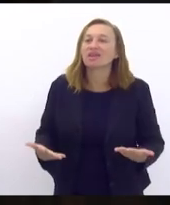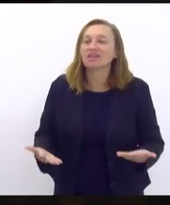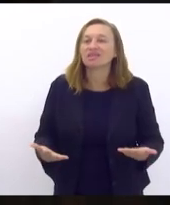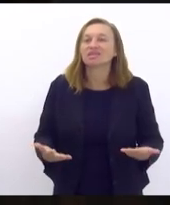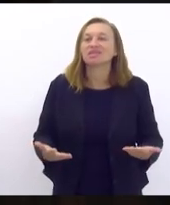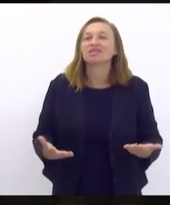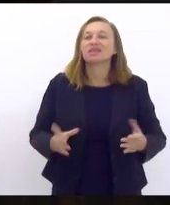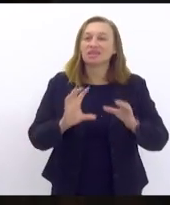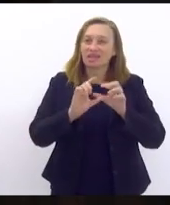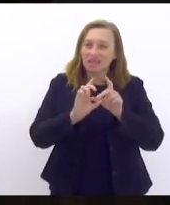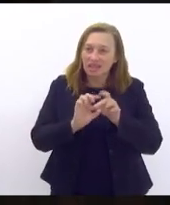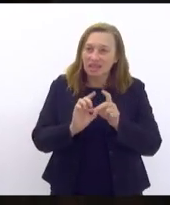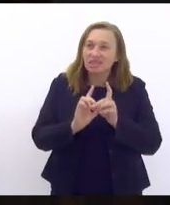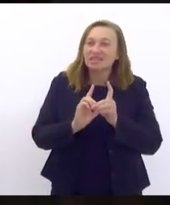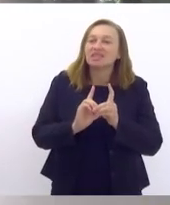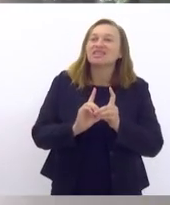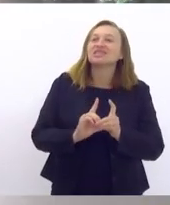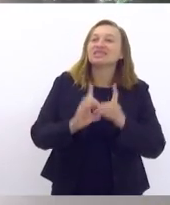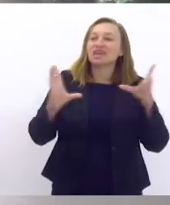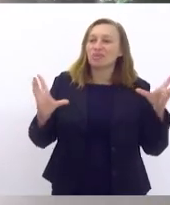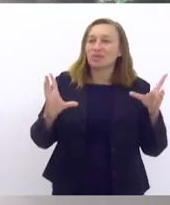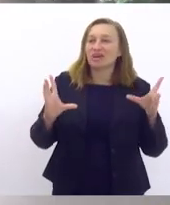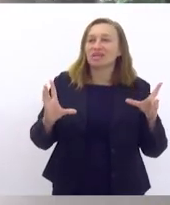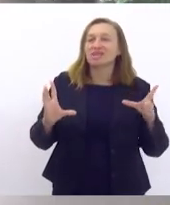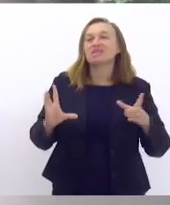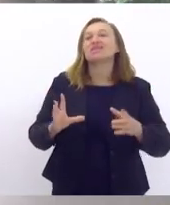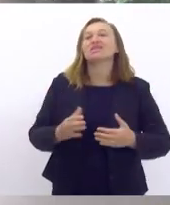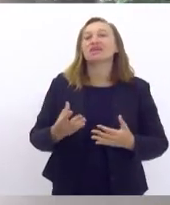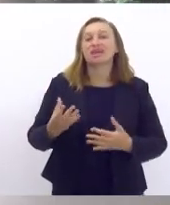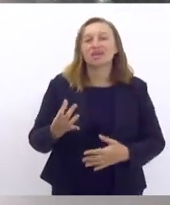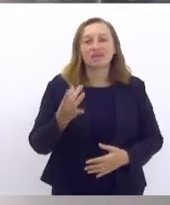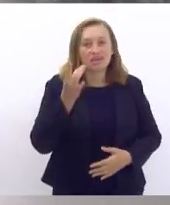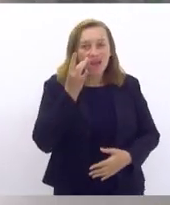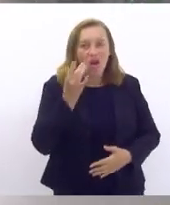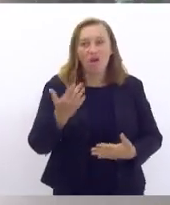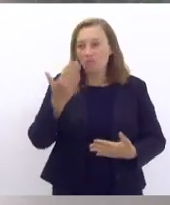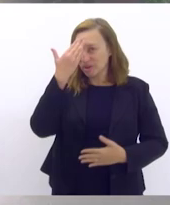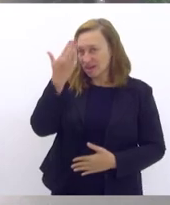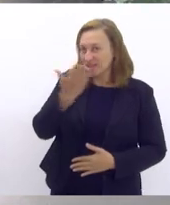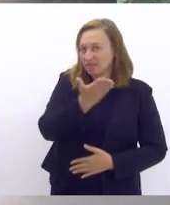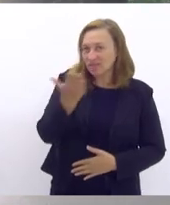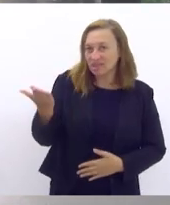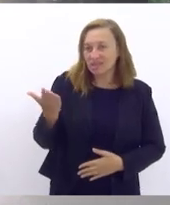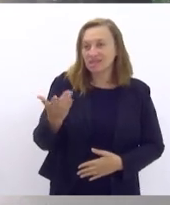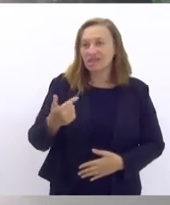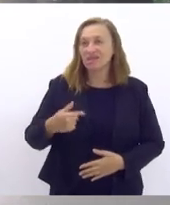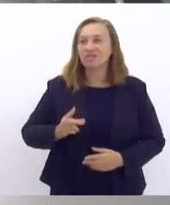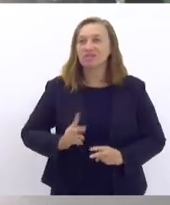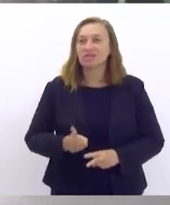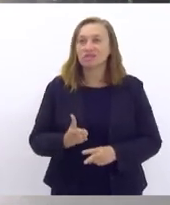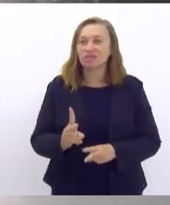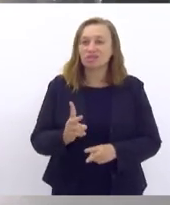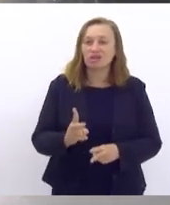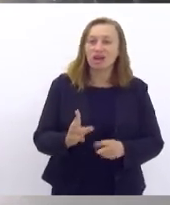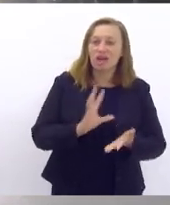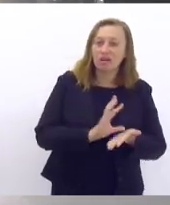a democracia presente. Obrigada a vocês. Vou seguir a pauta,